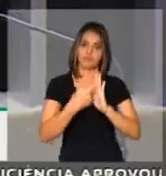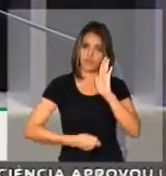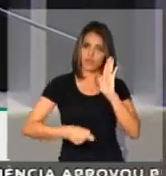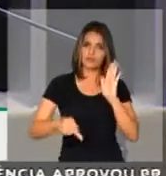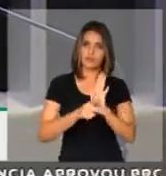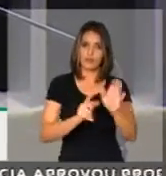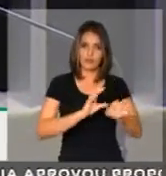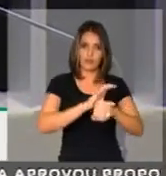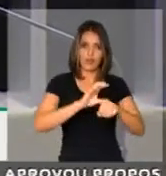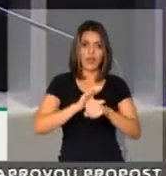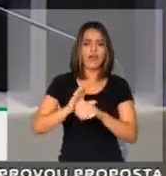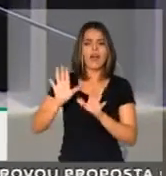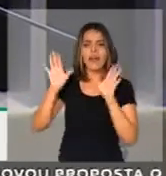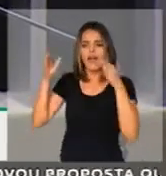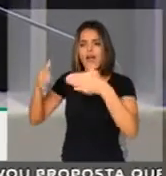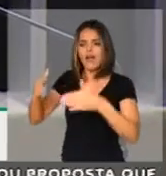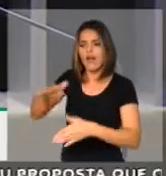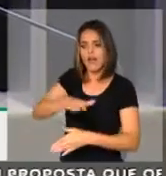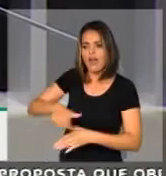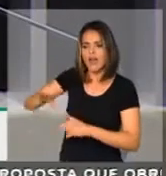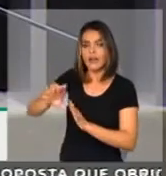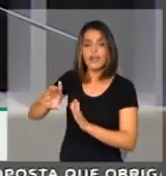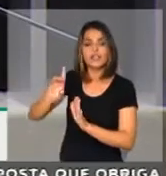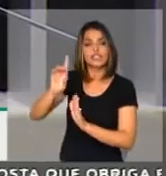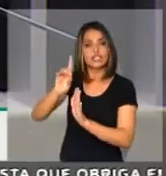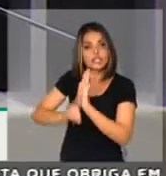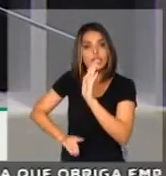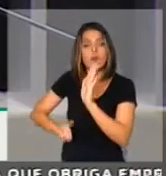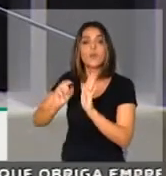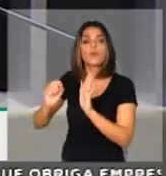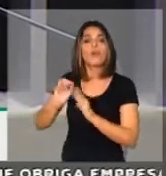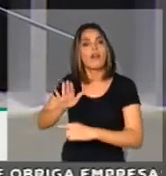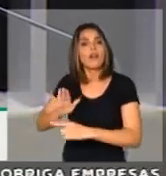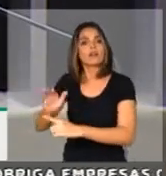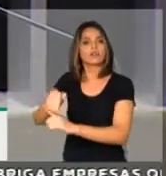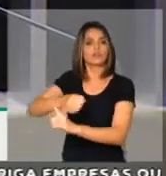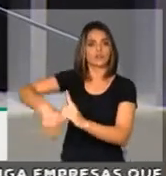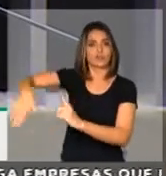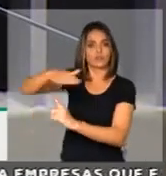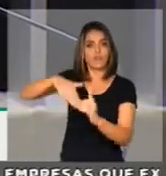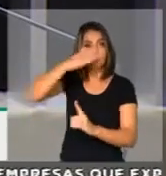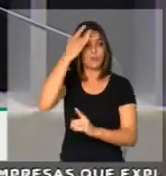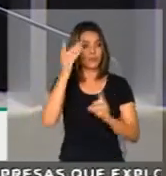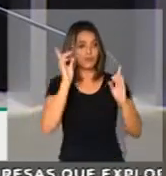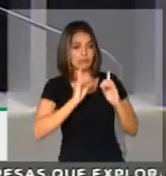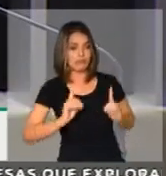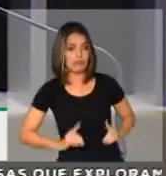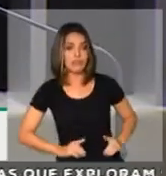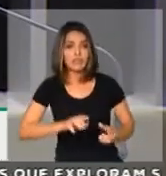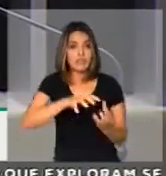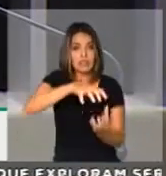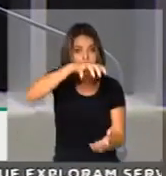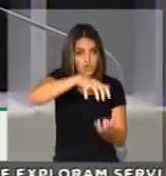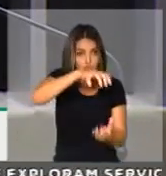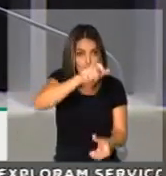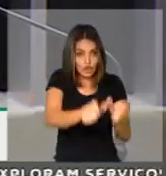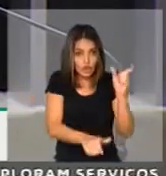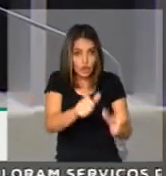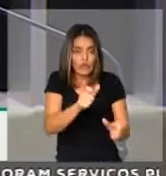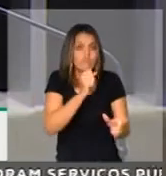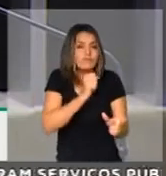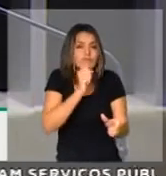direito da assistência social, que garante à pessoa com deficiência, ao idoso, que não tenham condições de prover a